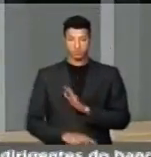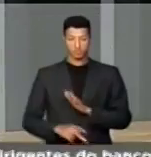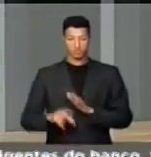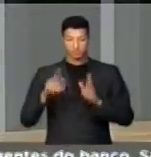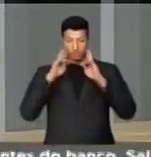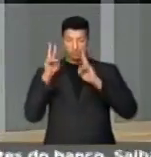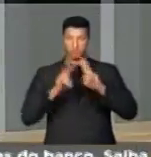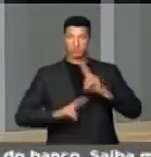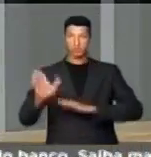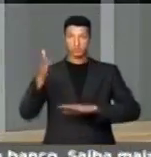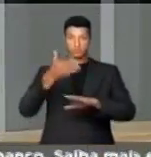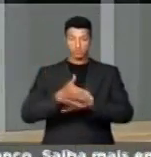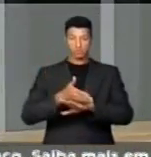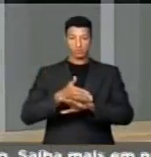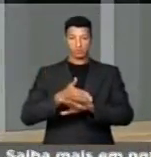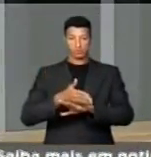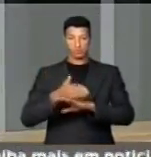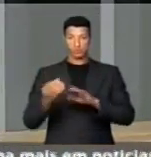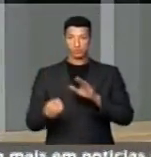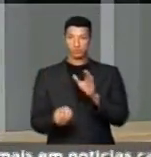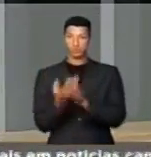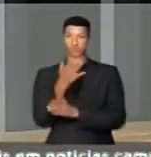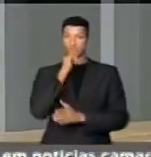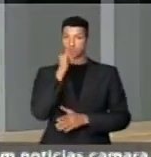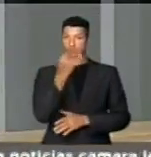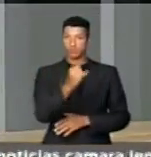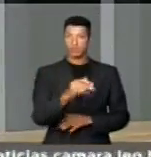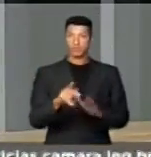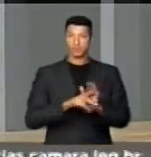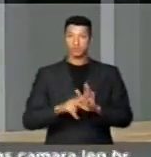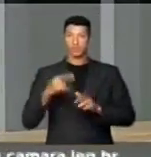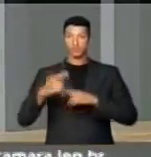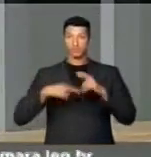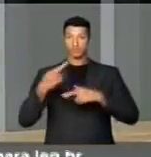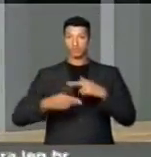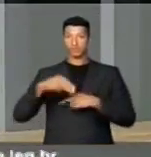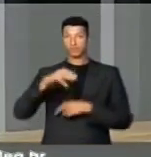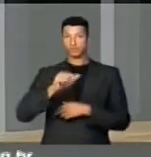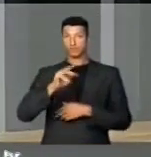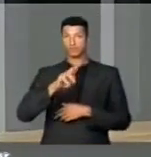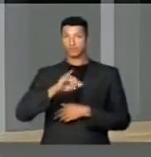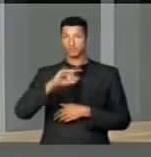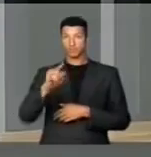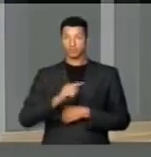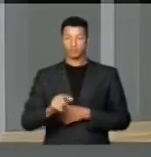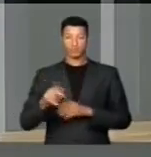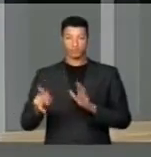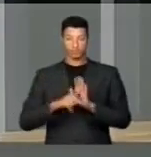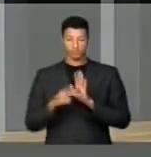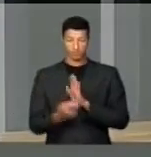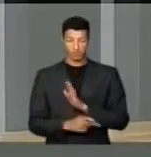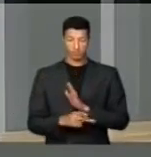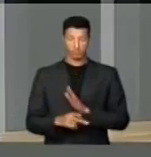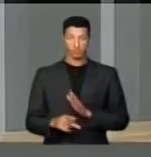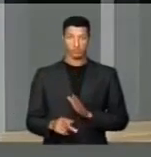visando a inserção de geração de energias renováveis na matriz elétrica brasileira.